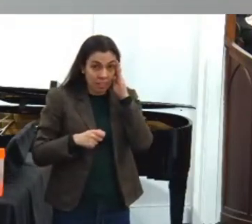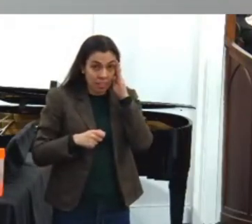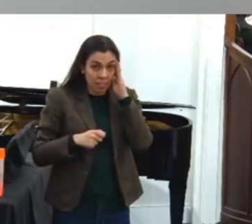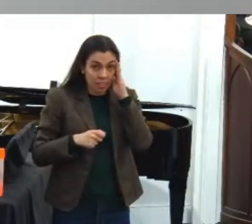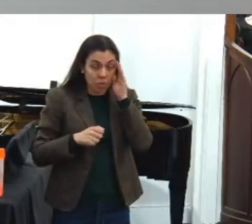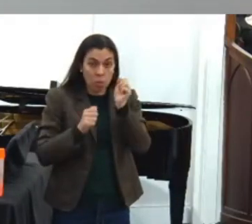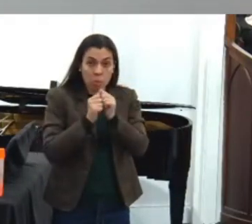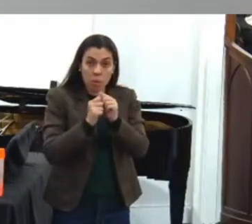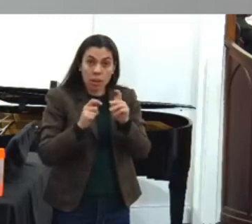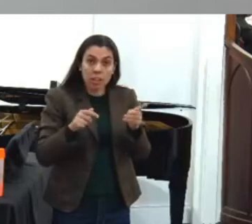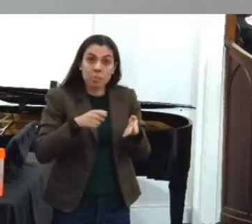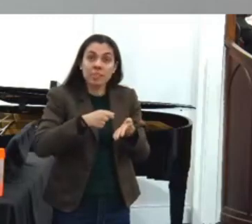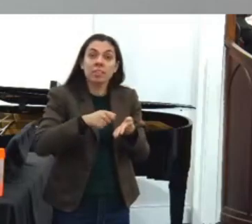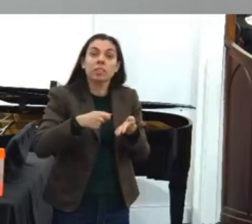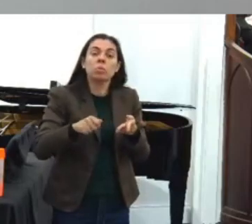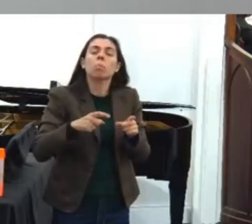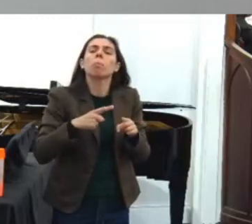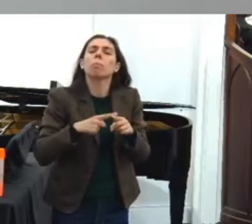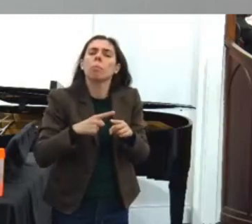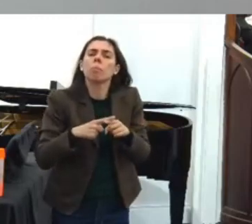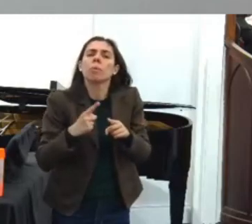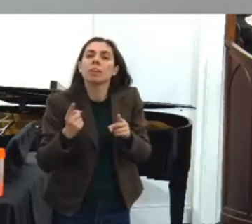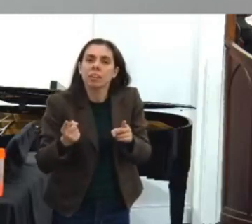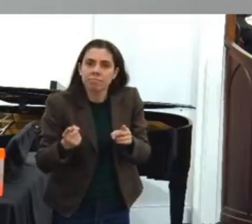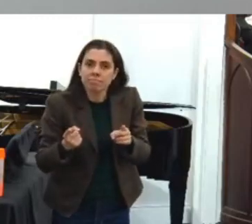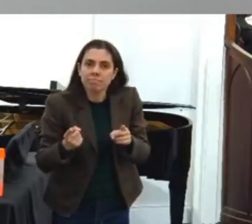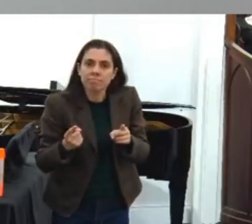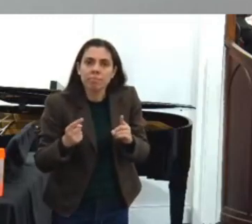com um propósito claro: